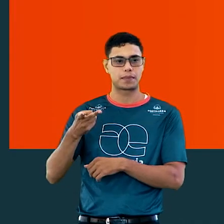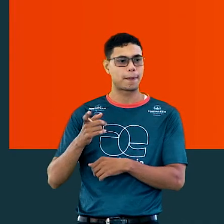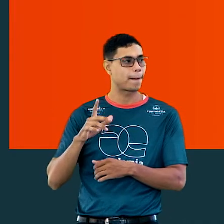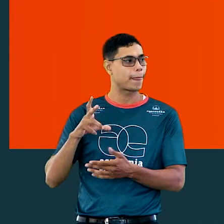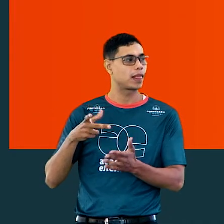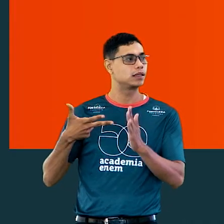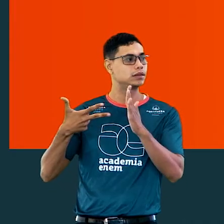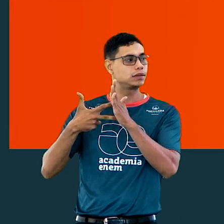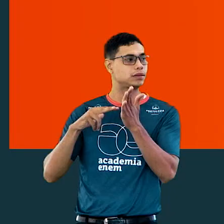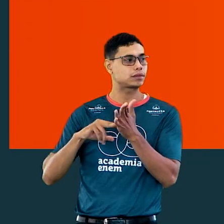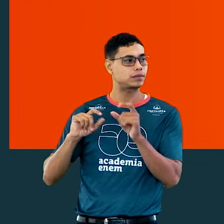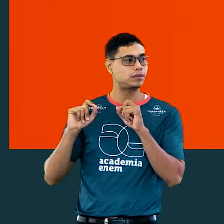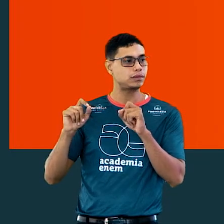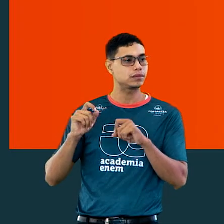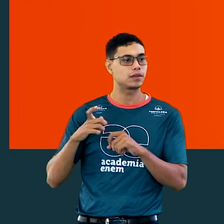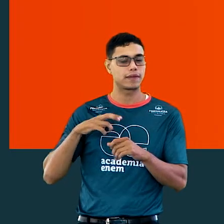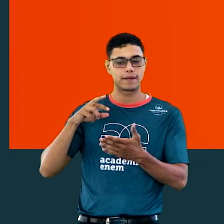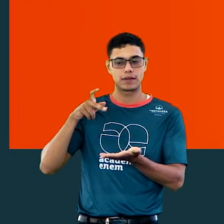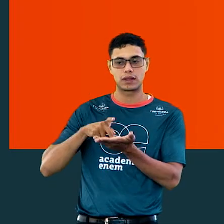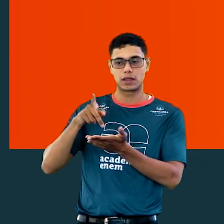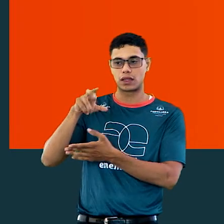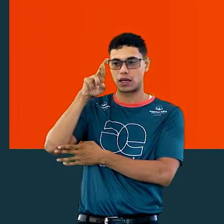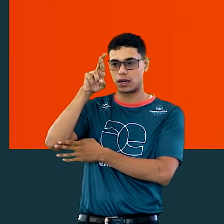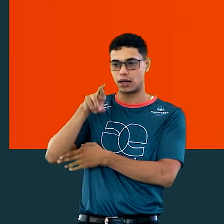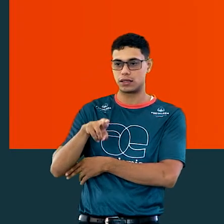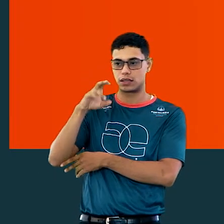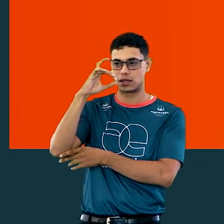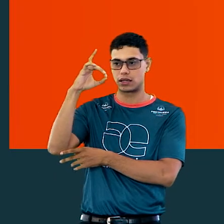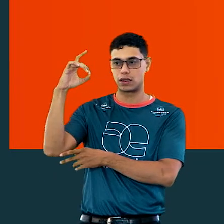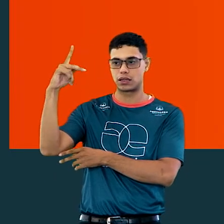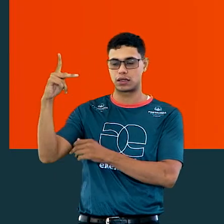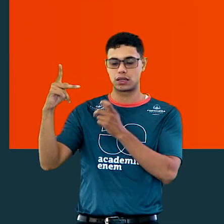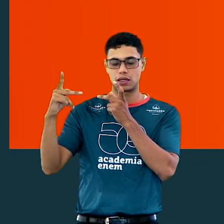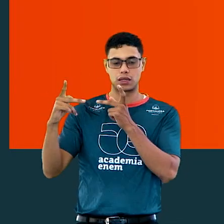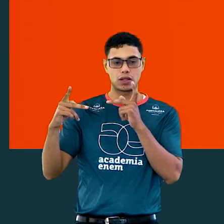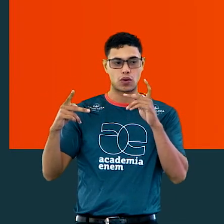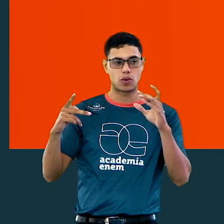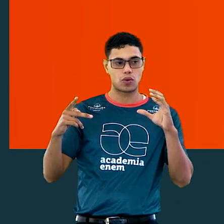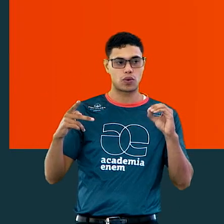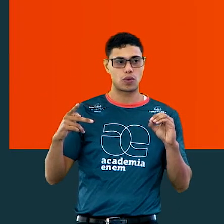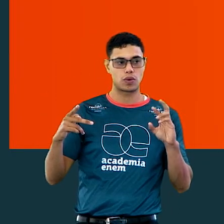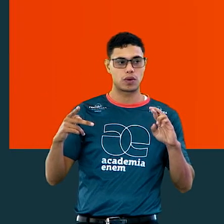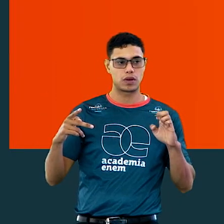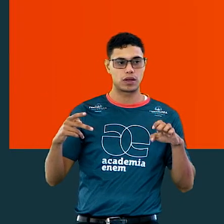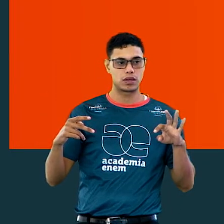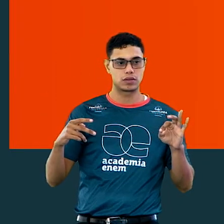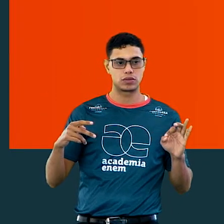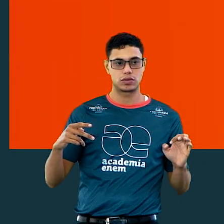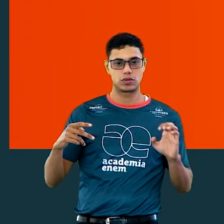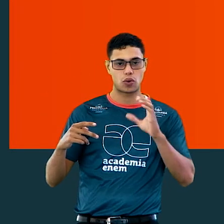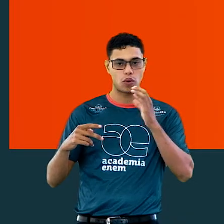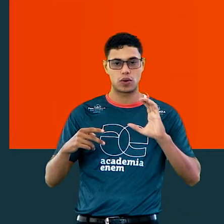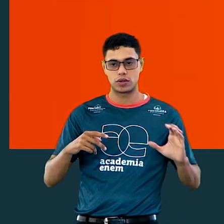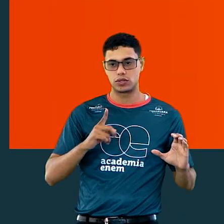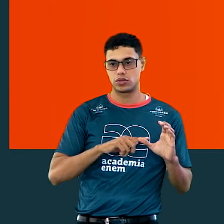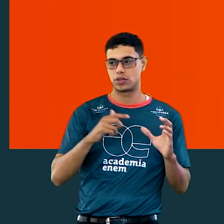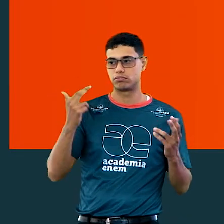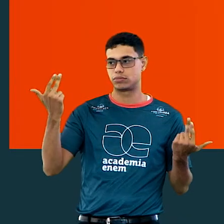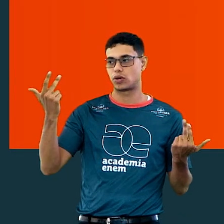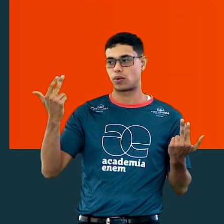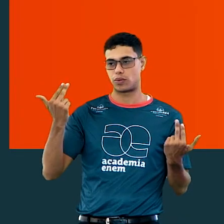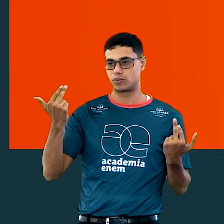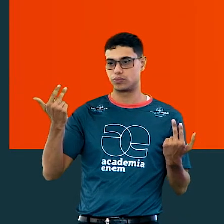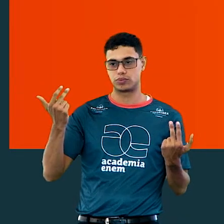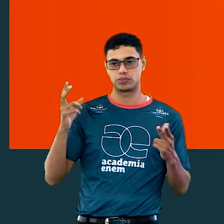quer dizer que a razão DDP corrente permanece sempre o mesmo